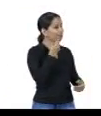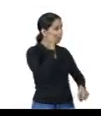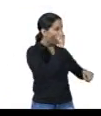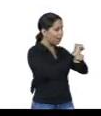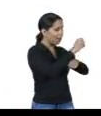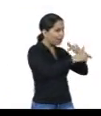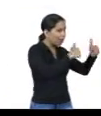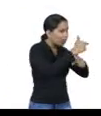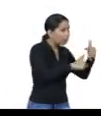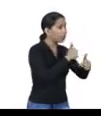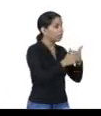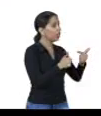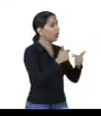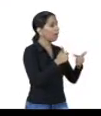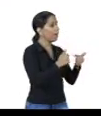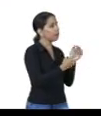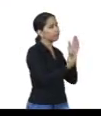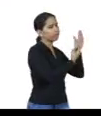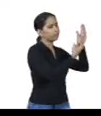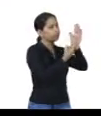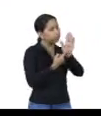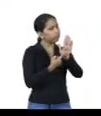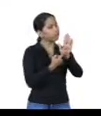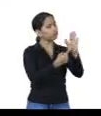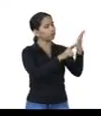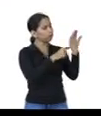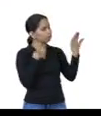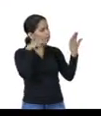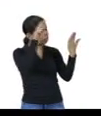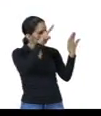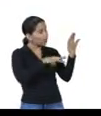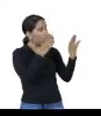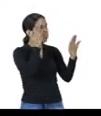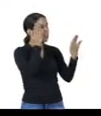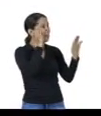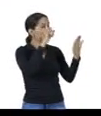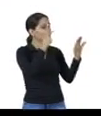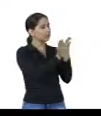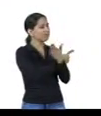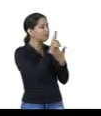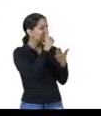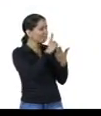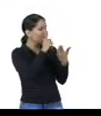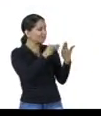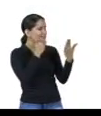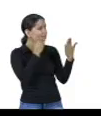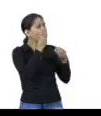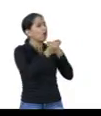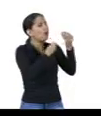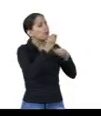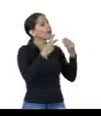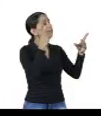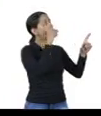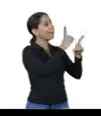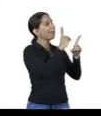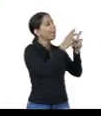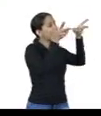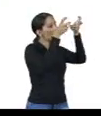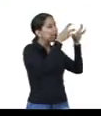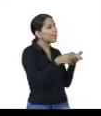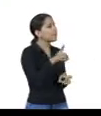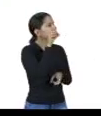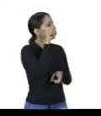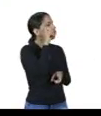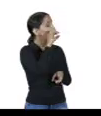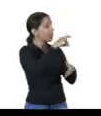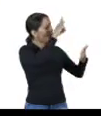o equipamento para a oficina assim que ele identificar qualquer anomalia. Como ele vai identificar isso na sua rotina? Através da realização